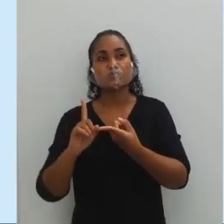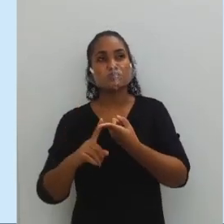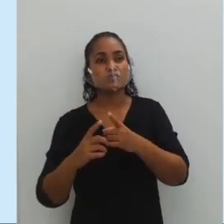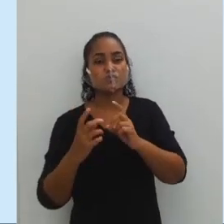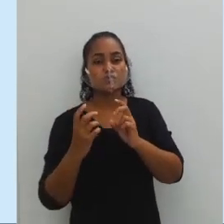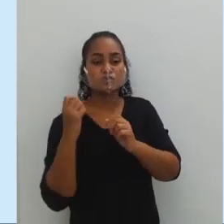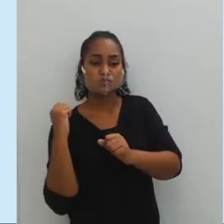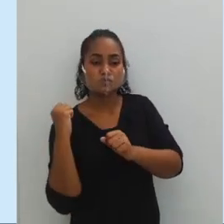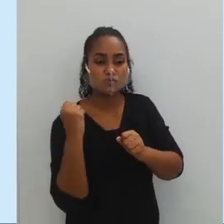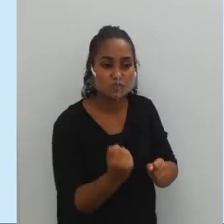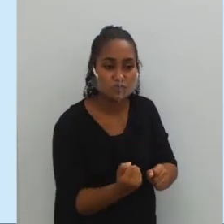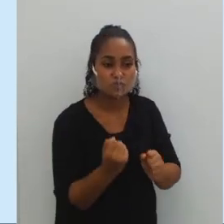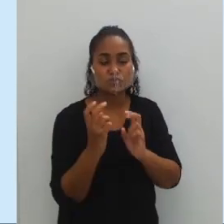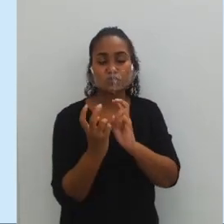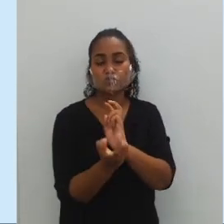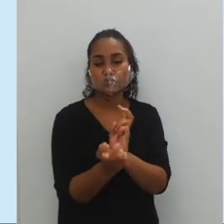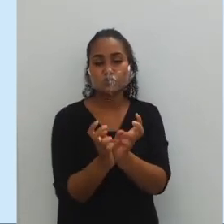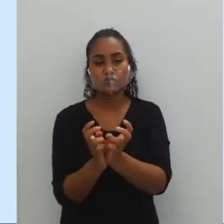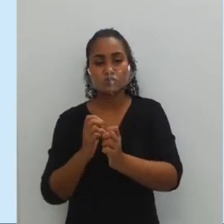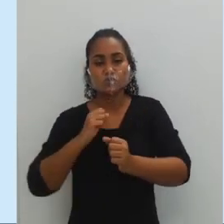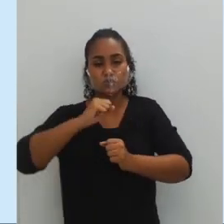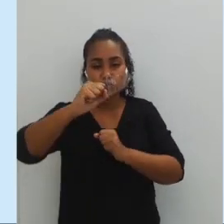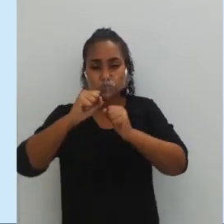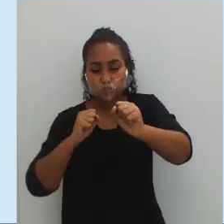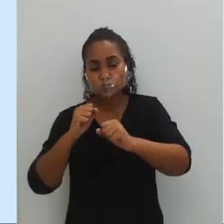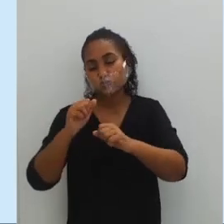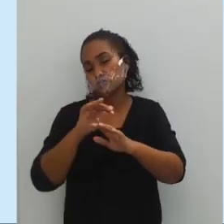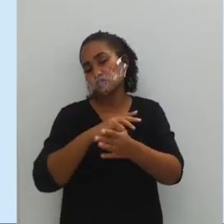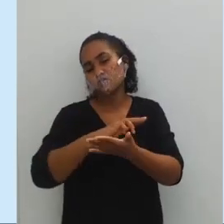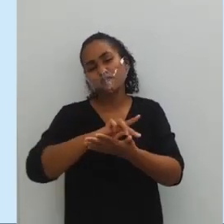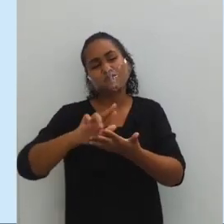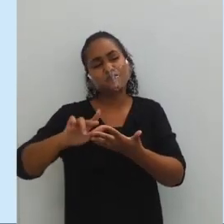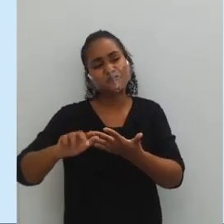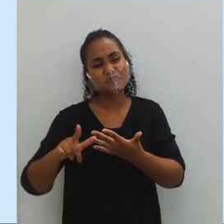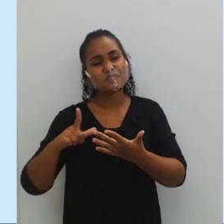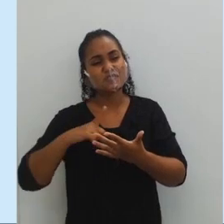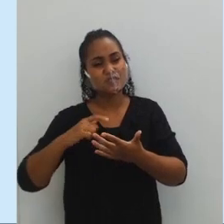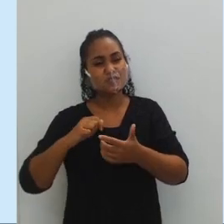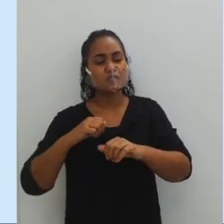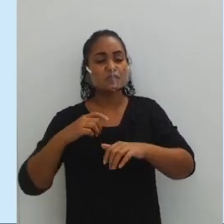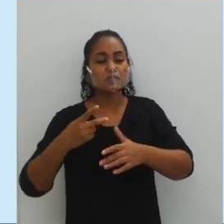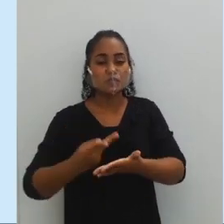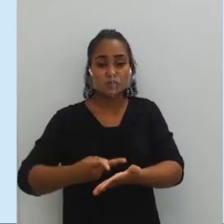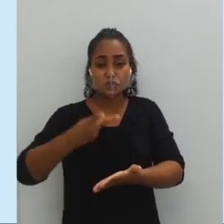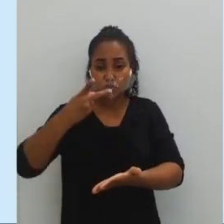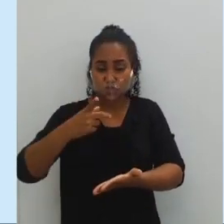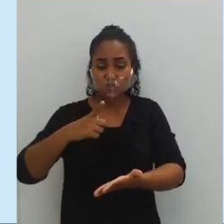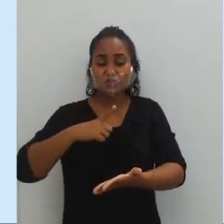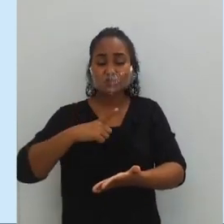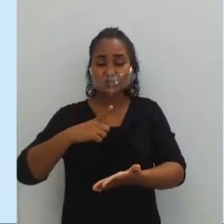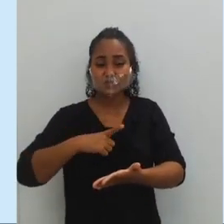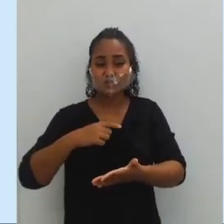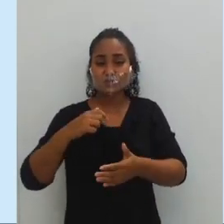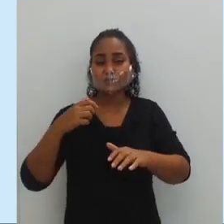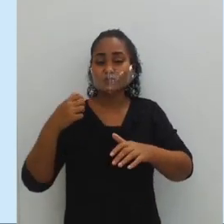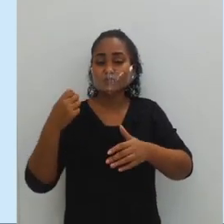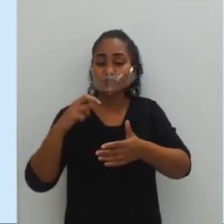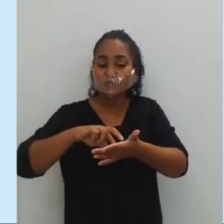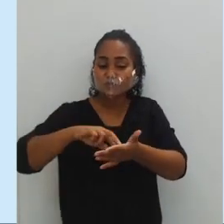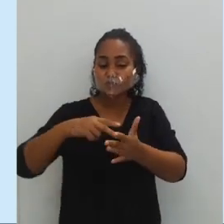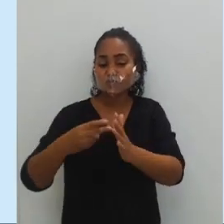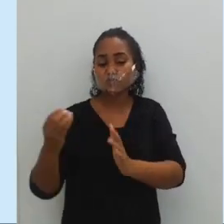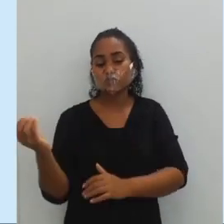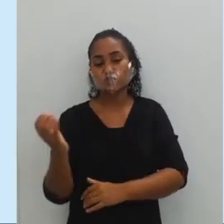capoeira, como no jiu-jitsu, como no muay thai, no boxe. Então é muito importante que esses movimentos aconteçam para a gente